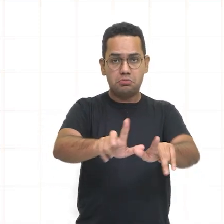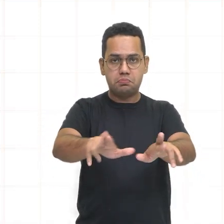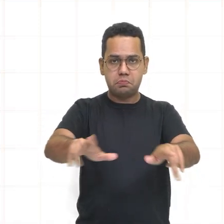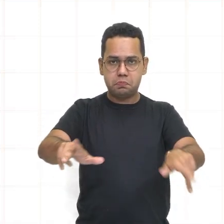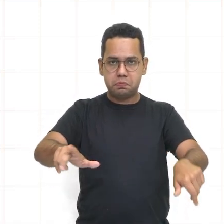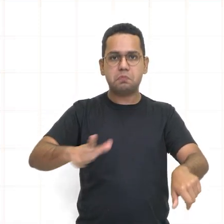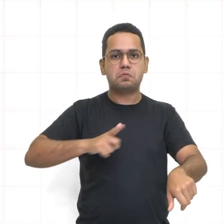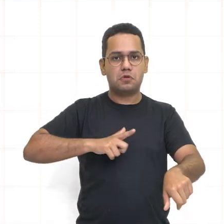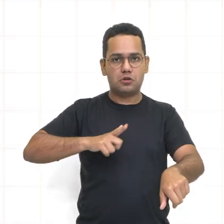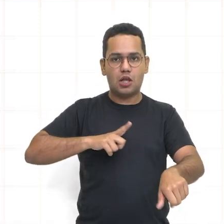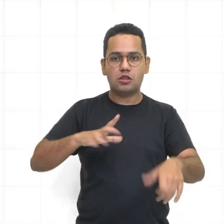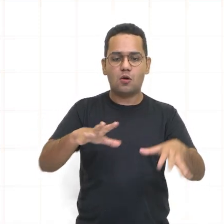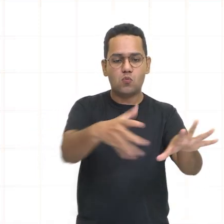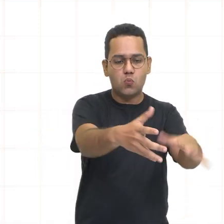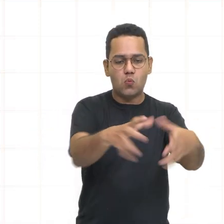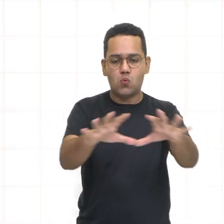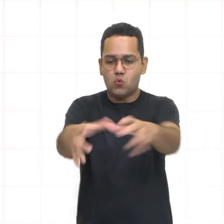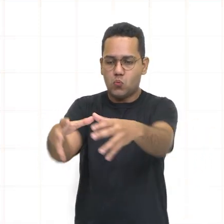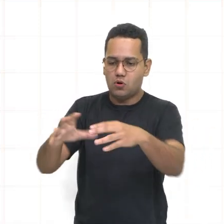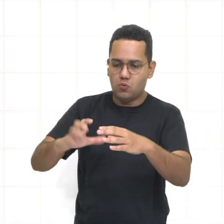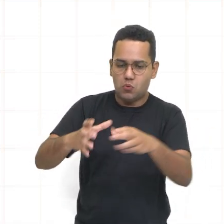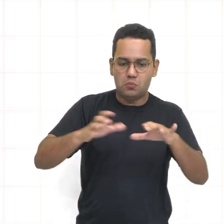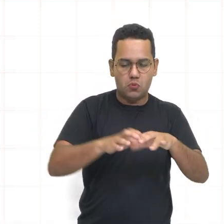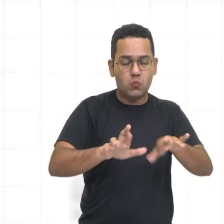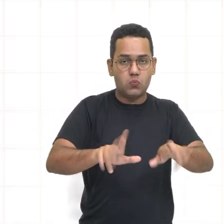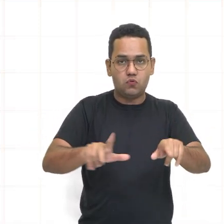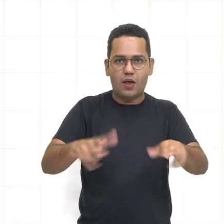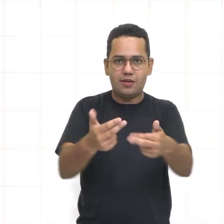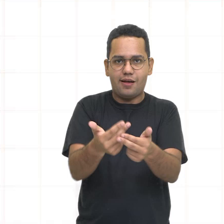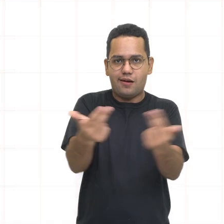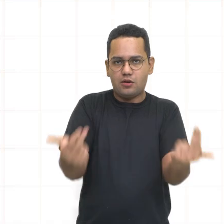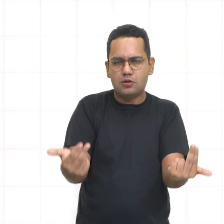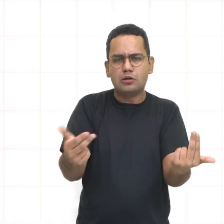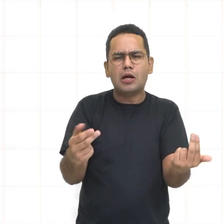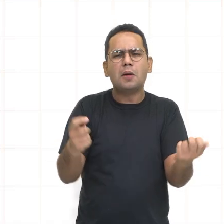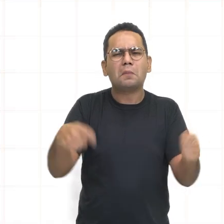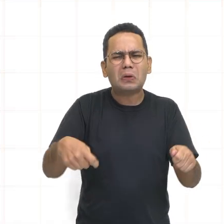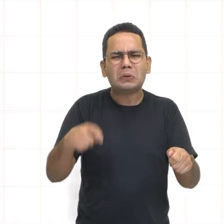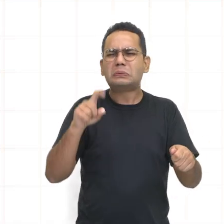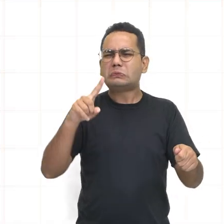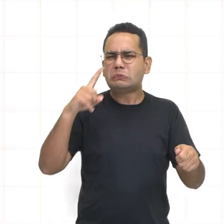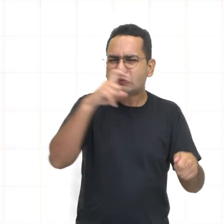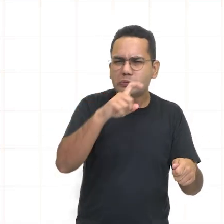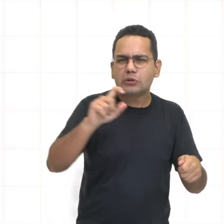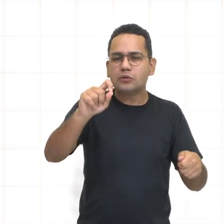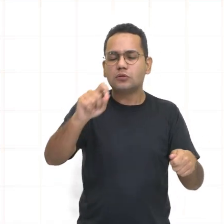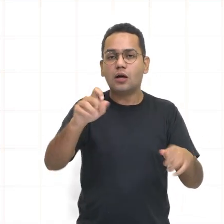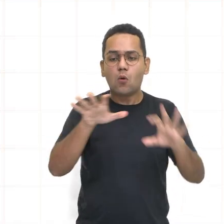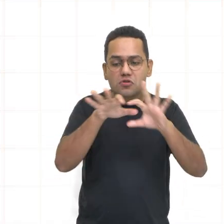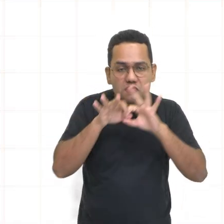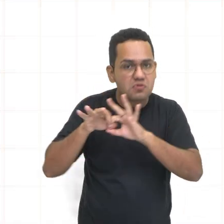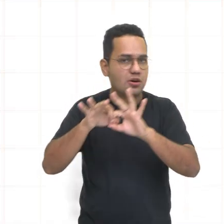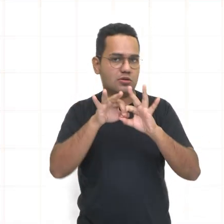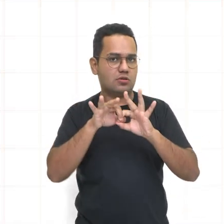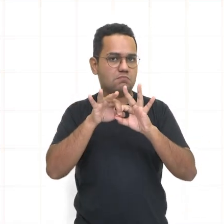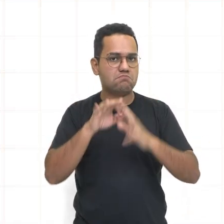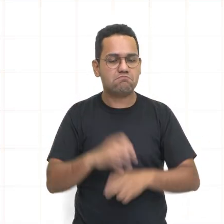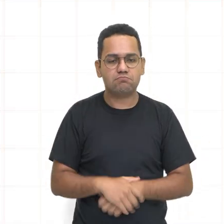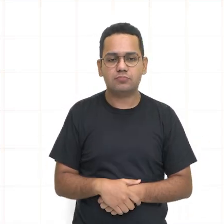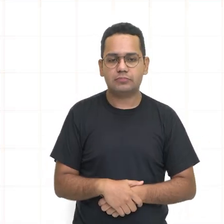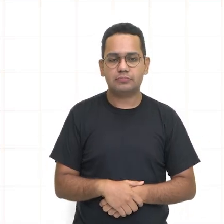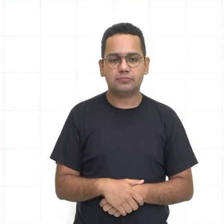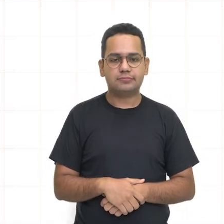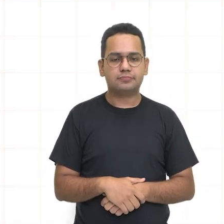a presença de muitos grupos étnicos, o que pode dificultar também a questão de se manter uma unidade territorial.